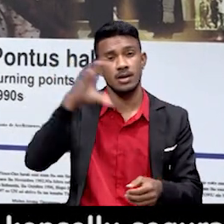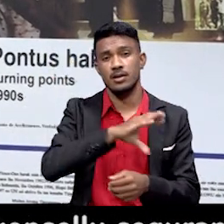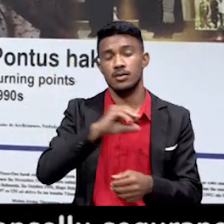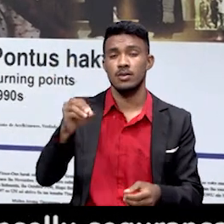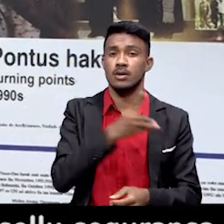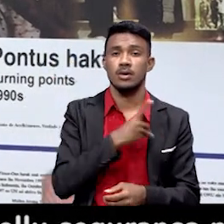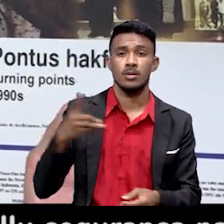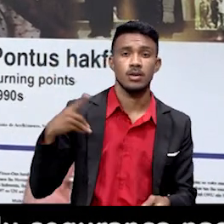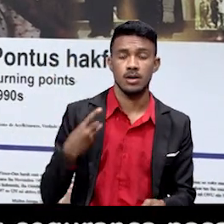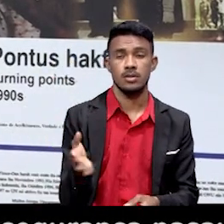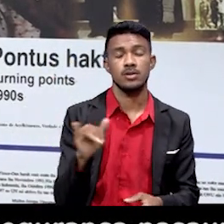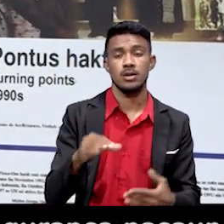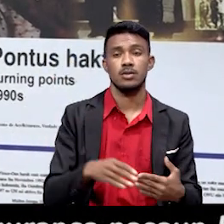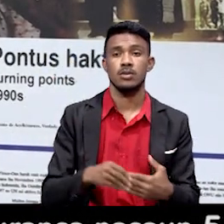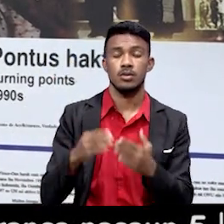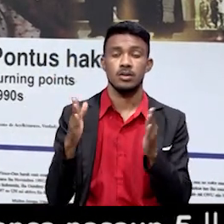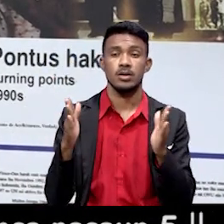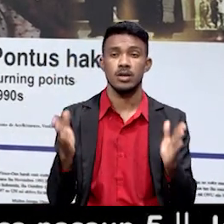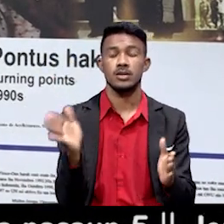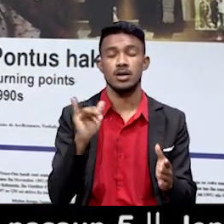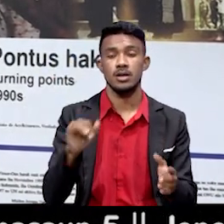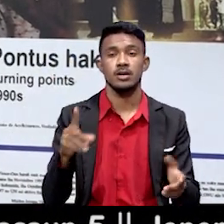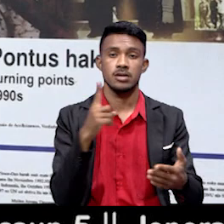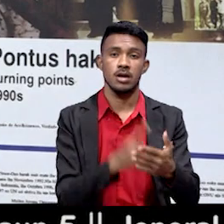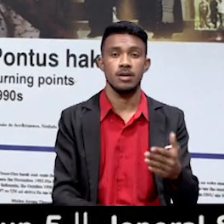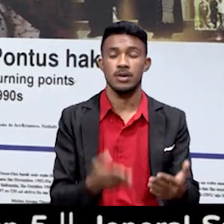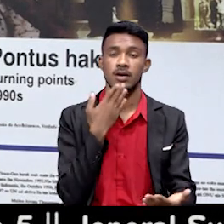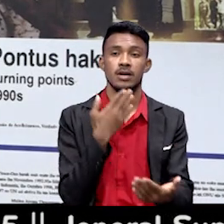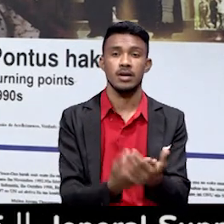prare, saidan be dia kliu, ke justu,